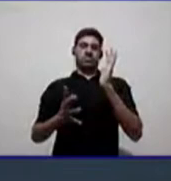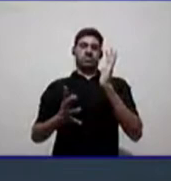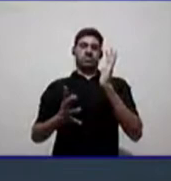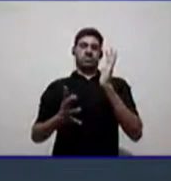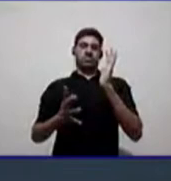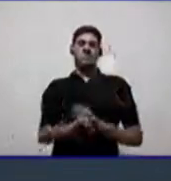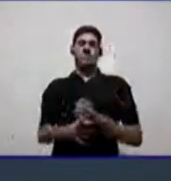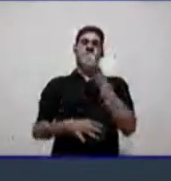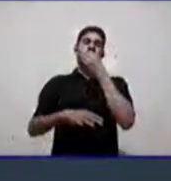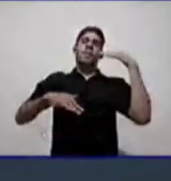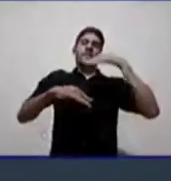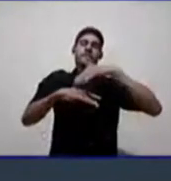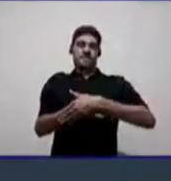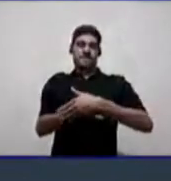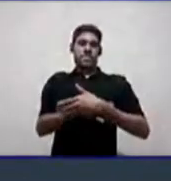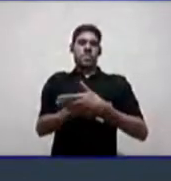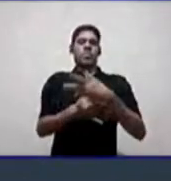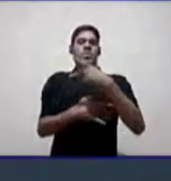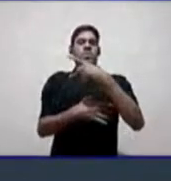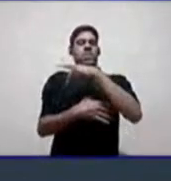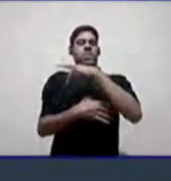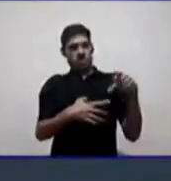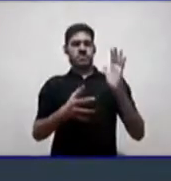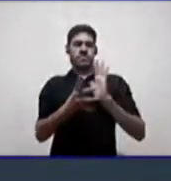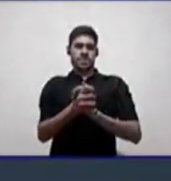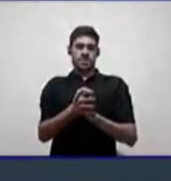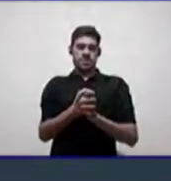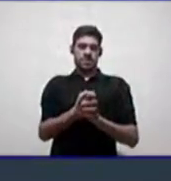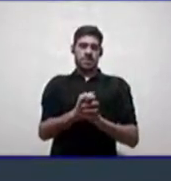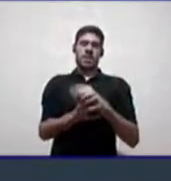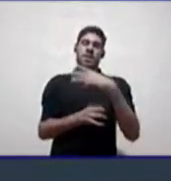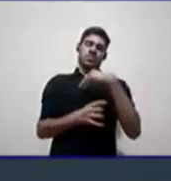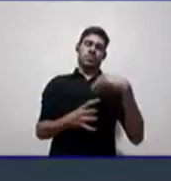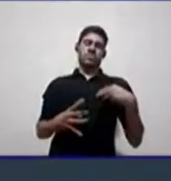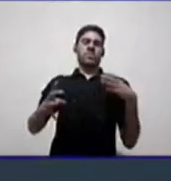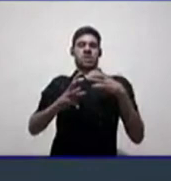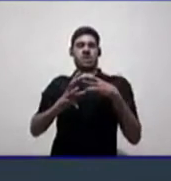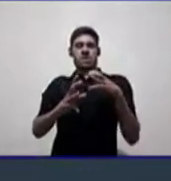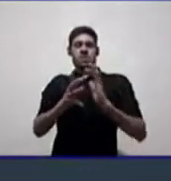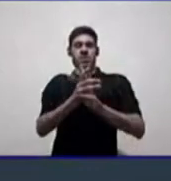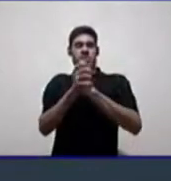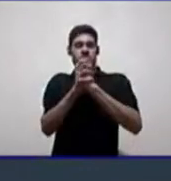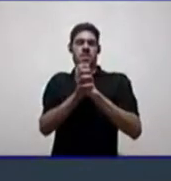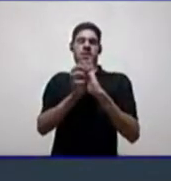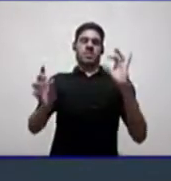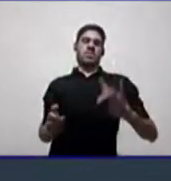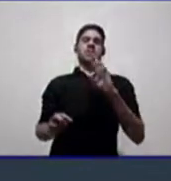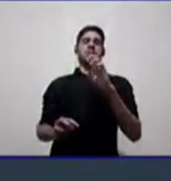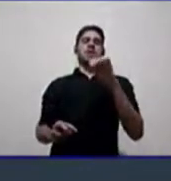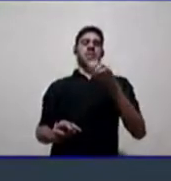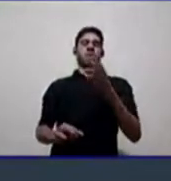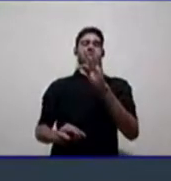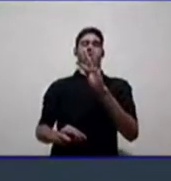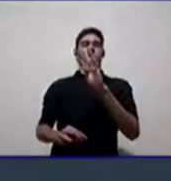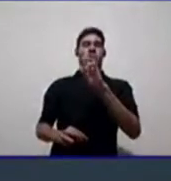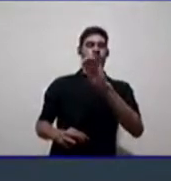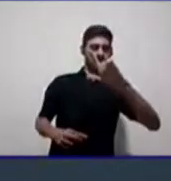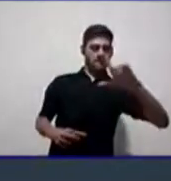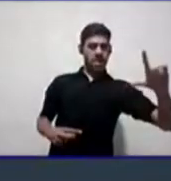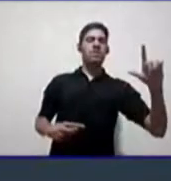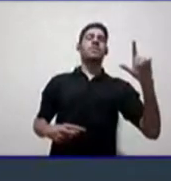eminente presidente, senhores ministros, uma saudação especial ao doutor Renato Bril, nosso vice-procurador-geral eleitoral,